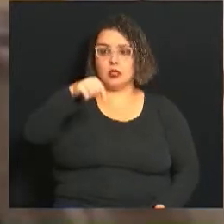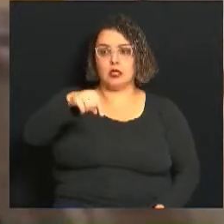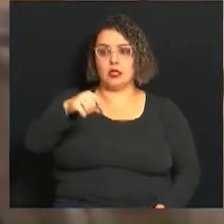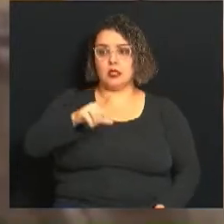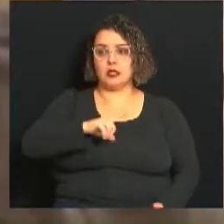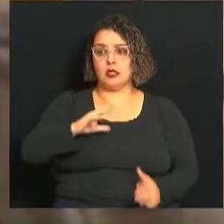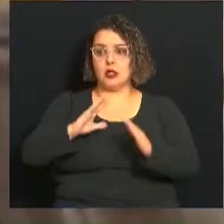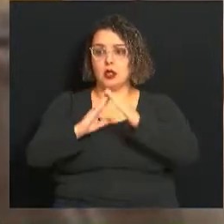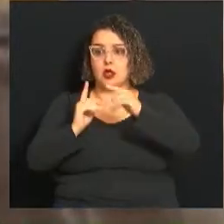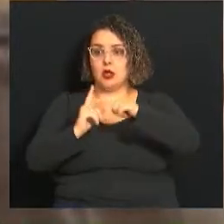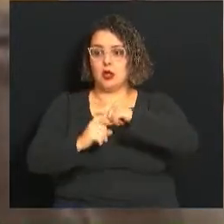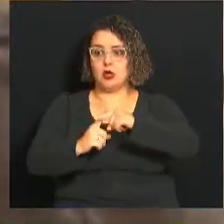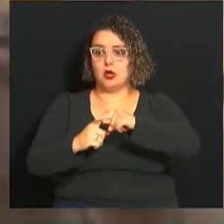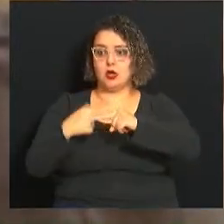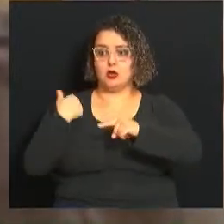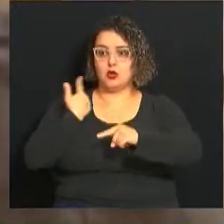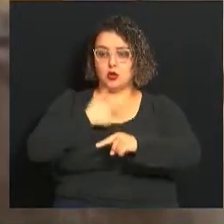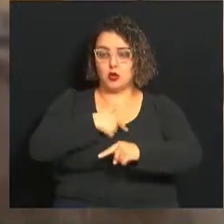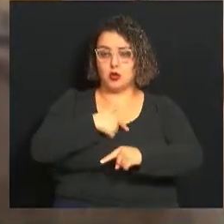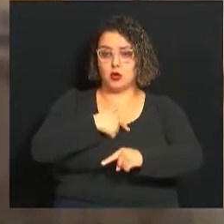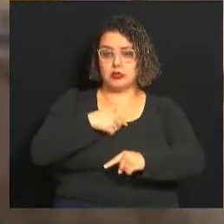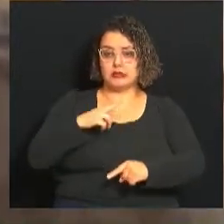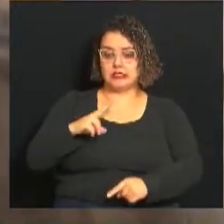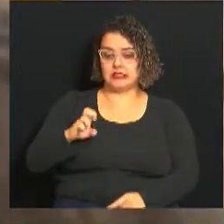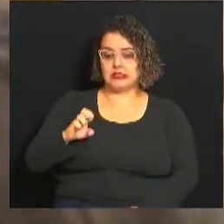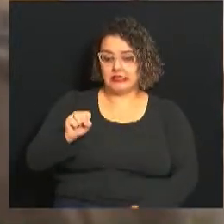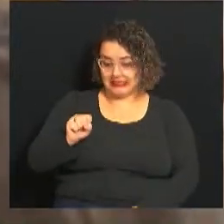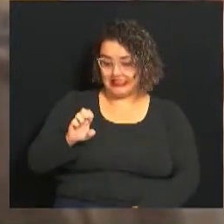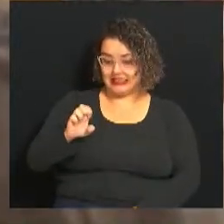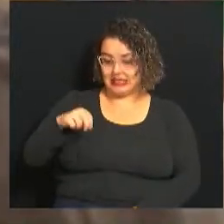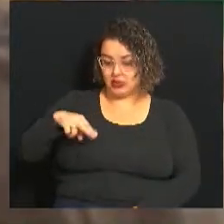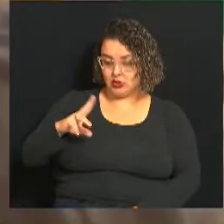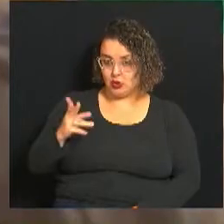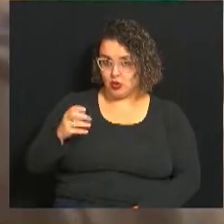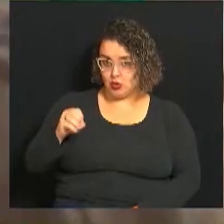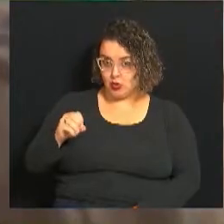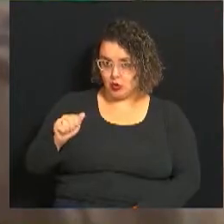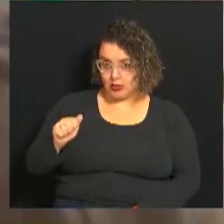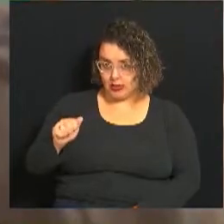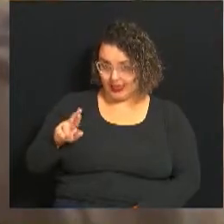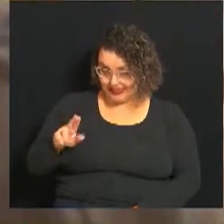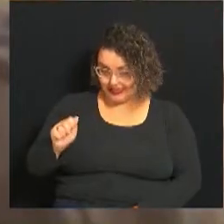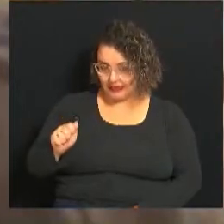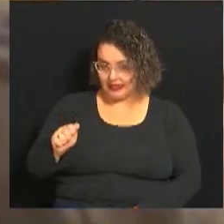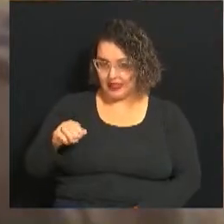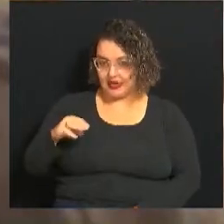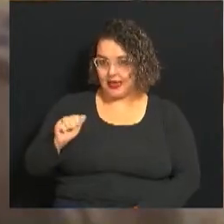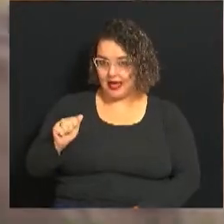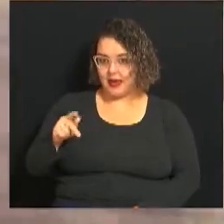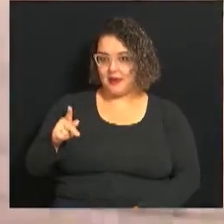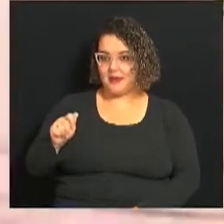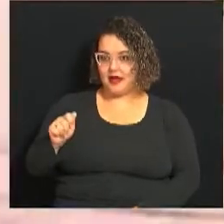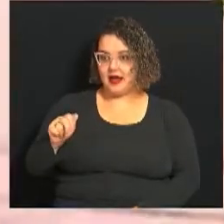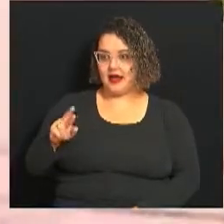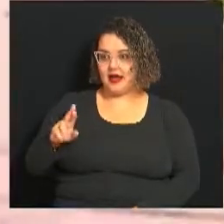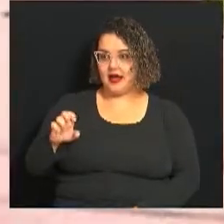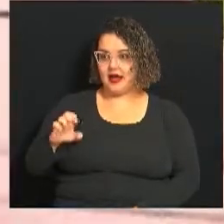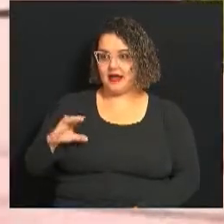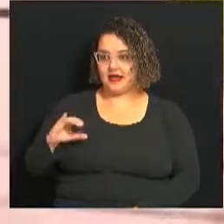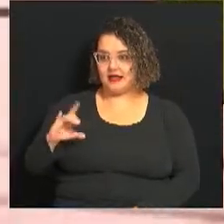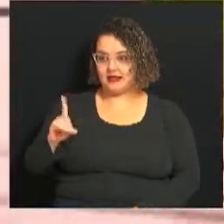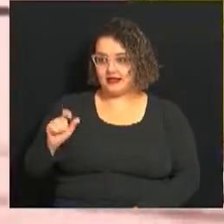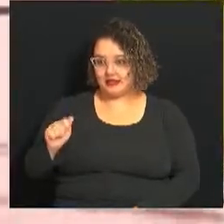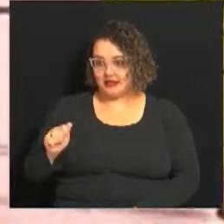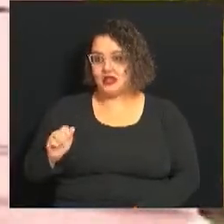Igreja Nossa Senhora Aparecida, que inclusive dá nome, não é, à cooperativa que nós estamos. A gente vai bater um papo já já com o